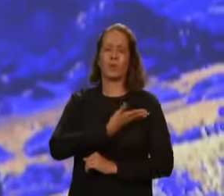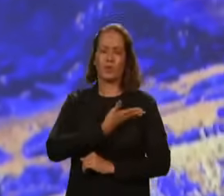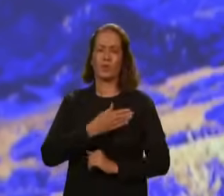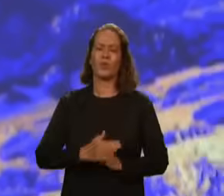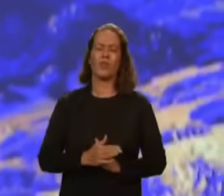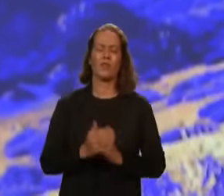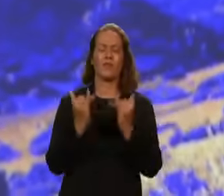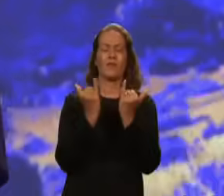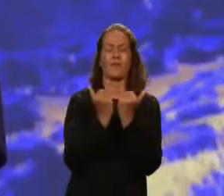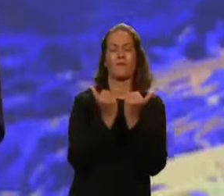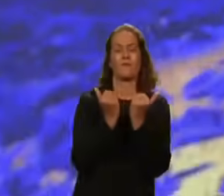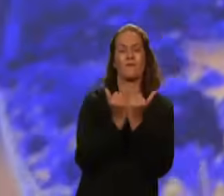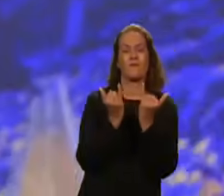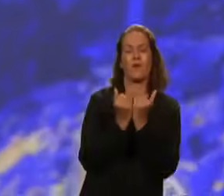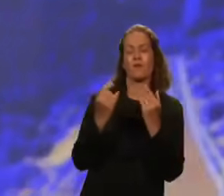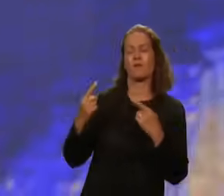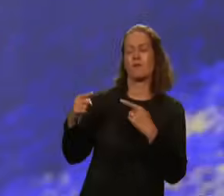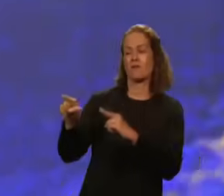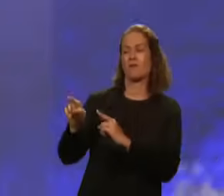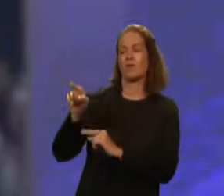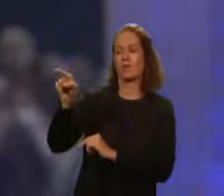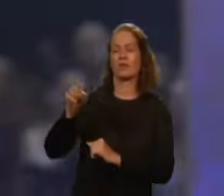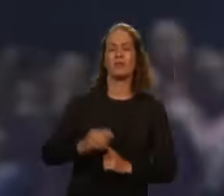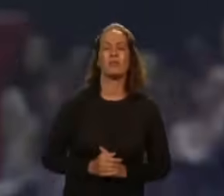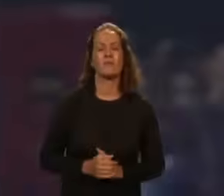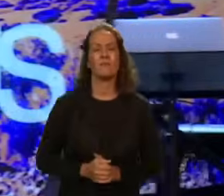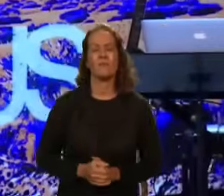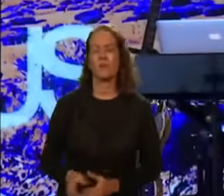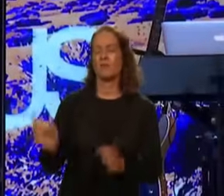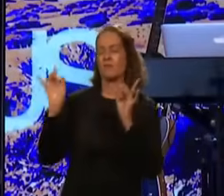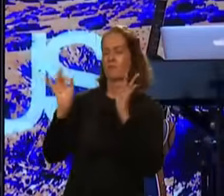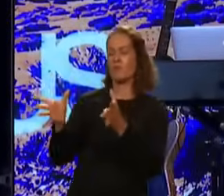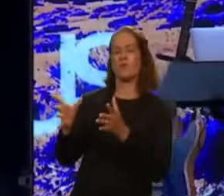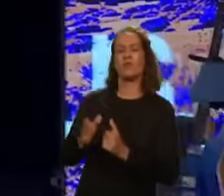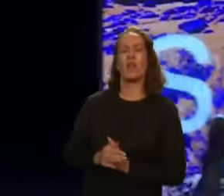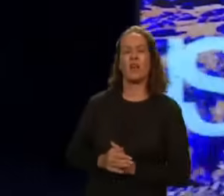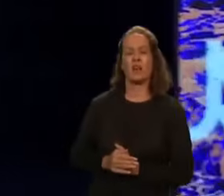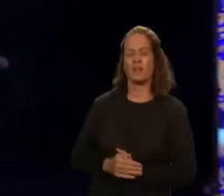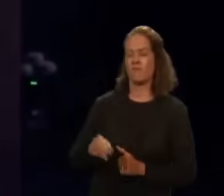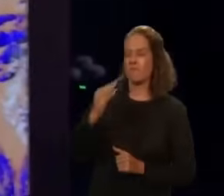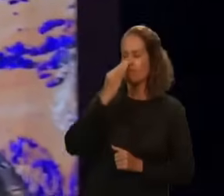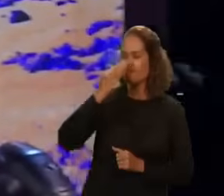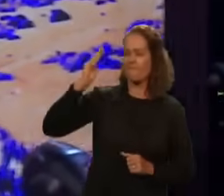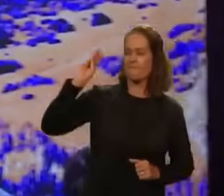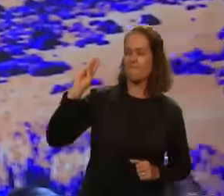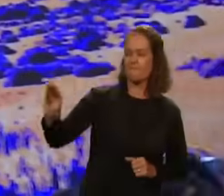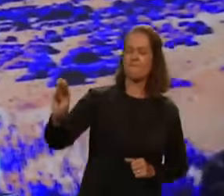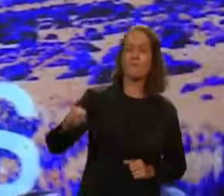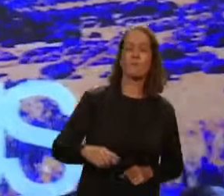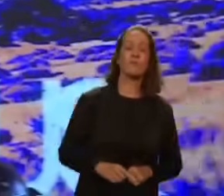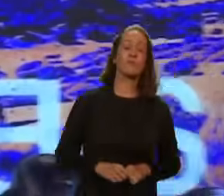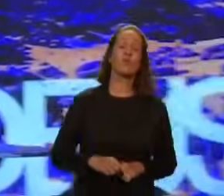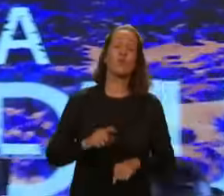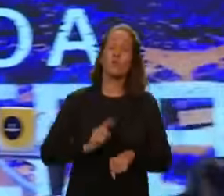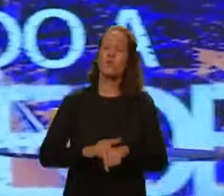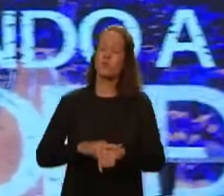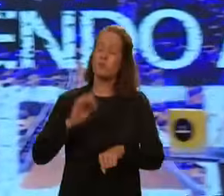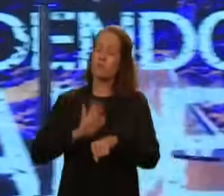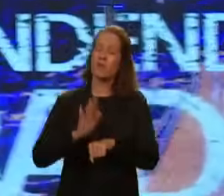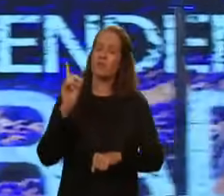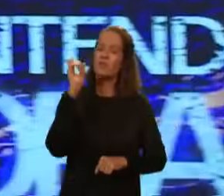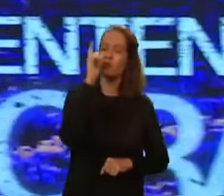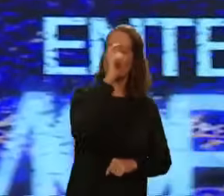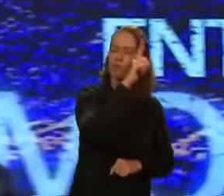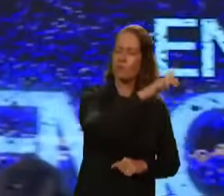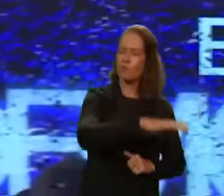Fizeram fofoca com o nome dele. Abandonaram ele na pior hora dele. Não há nada que você